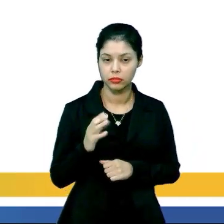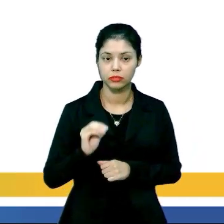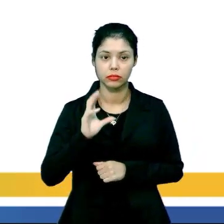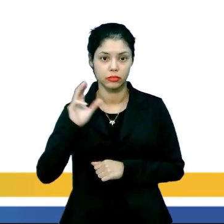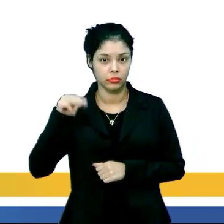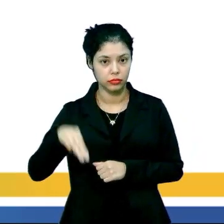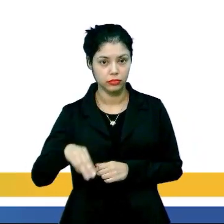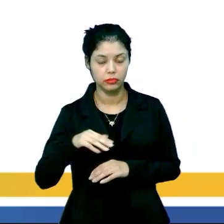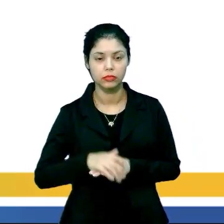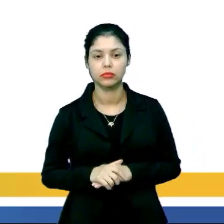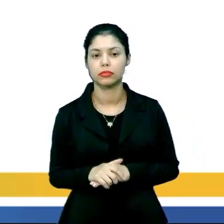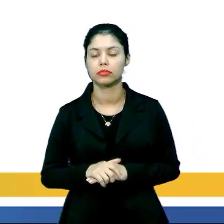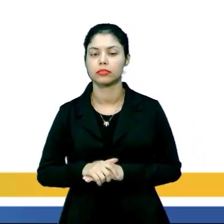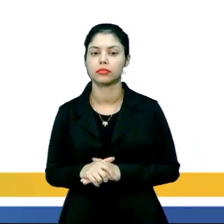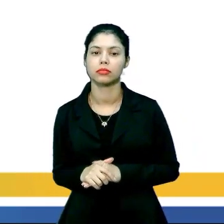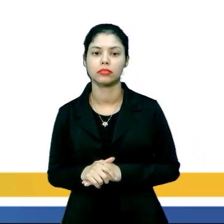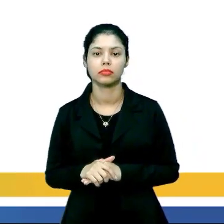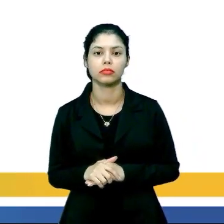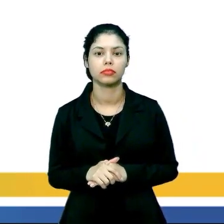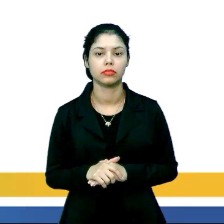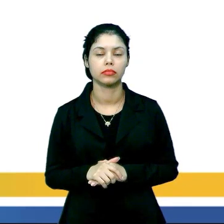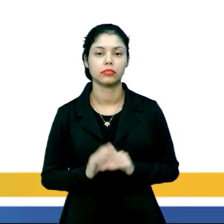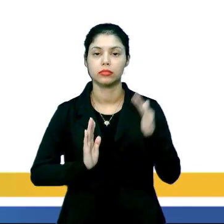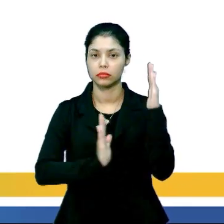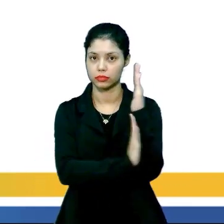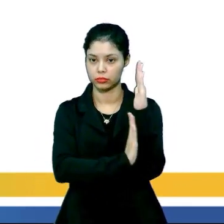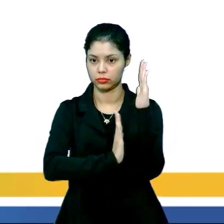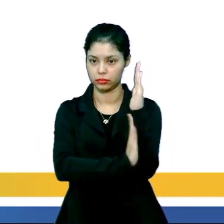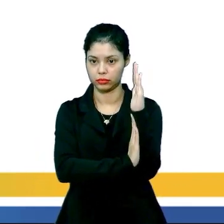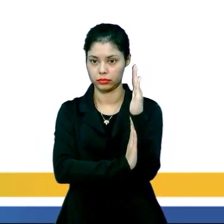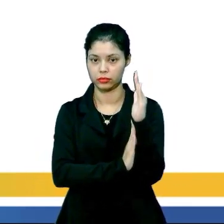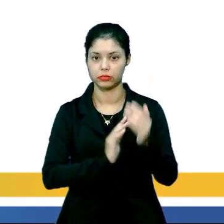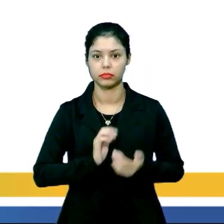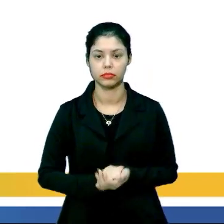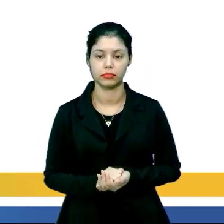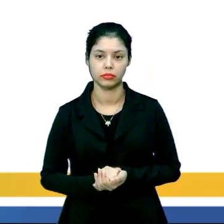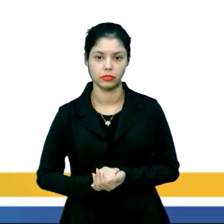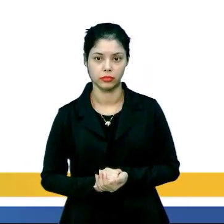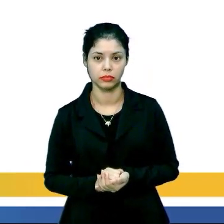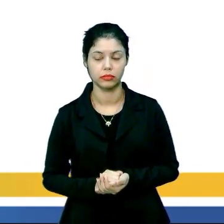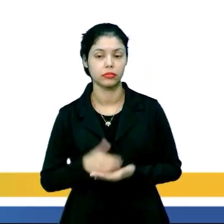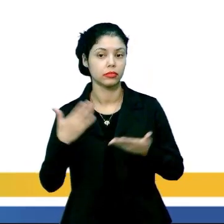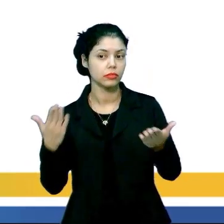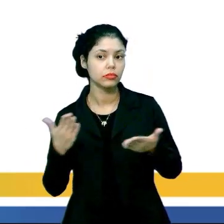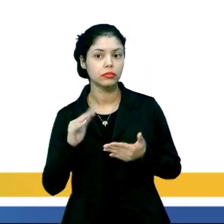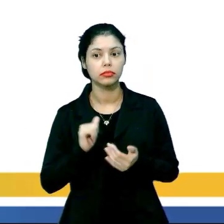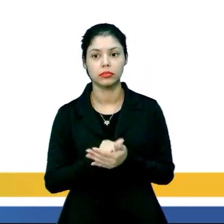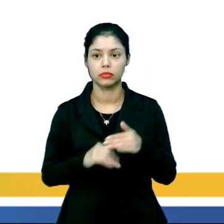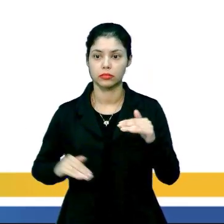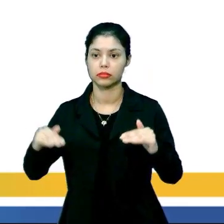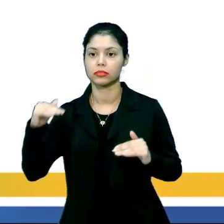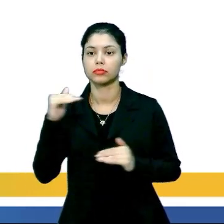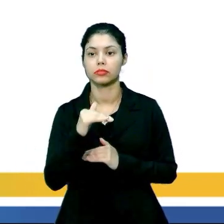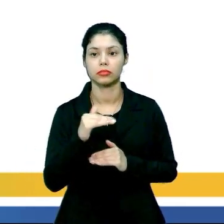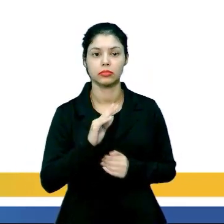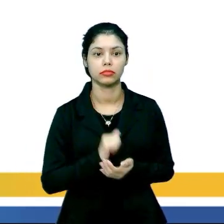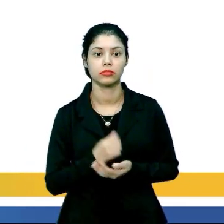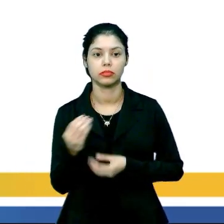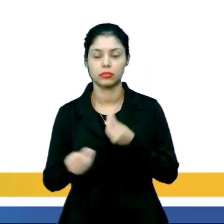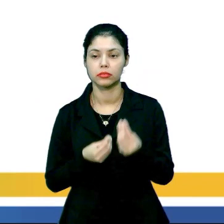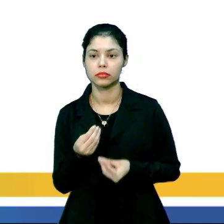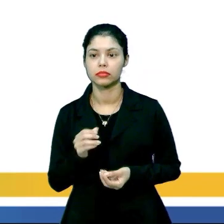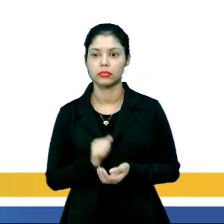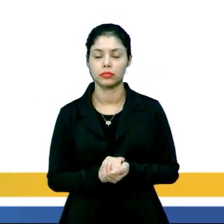distância de, pelo menos, 10 centímetros de outros móveis ou paredes, tanto na parte